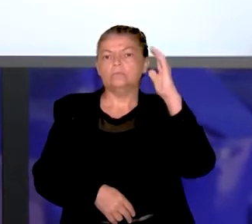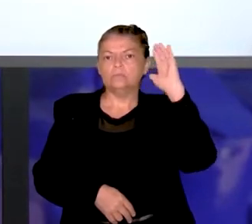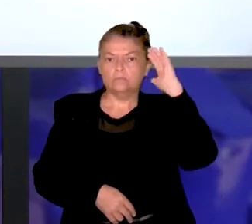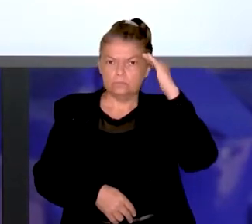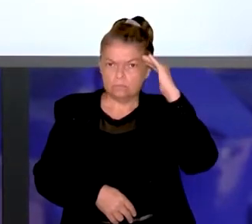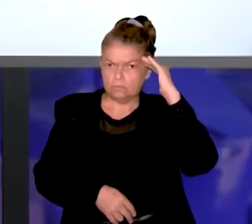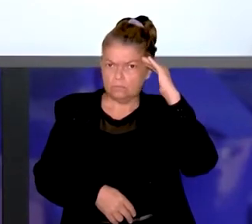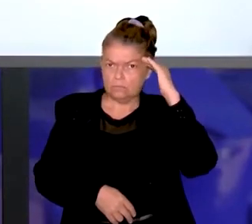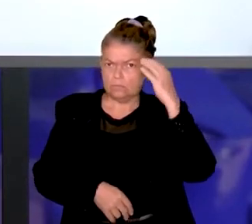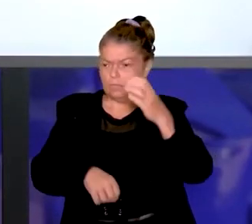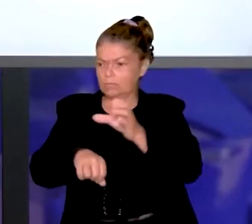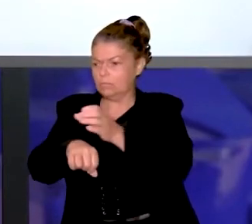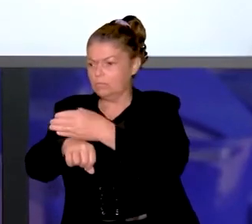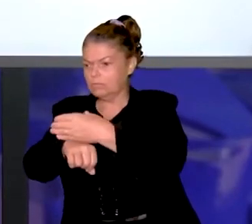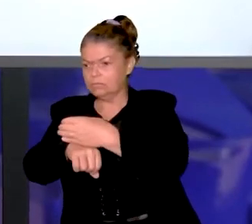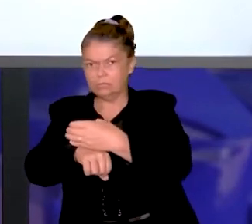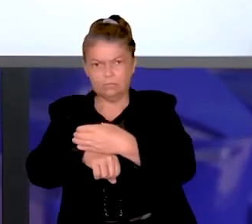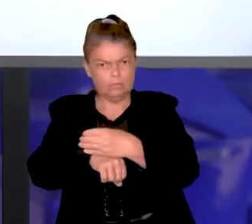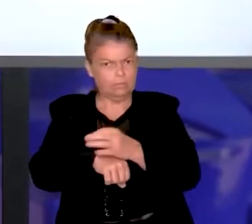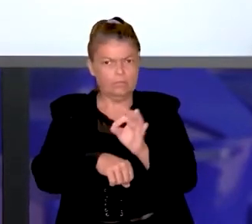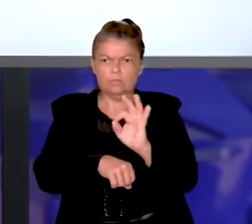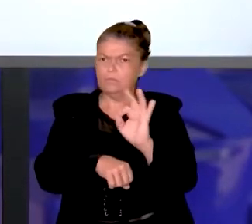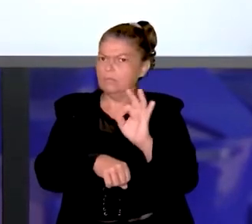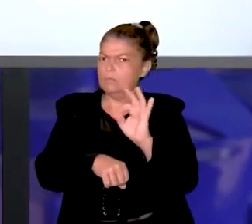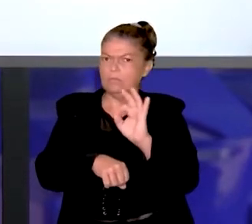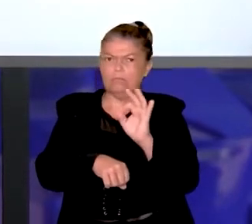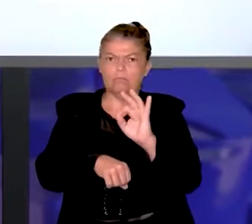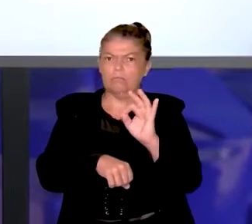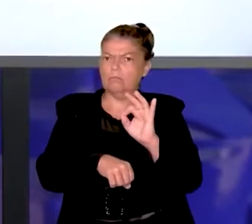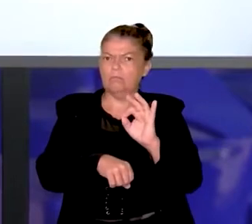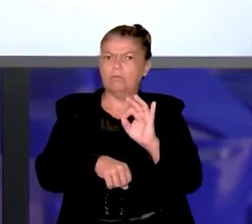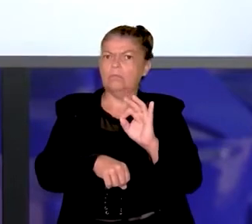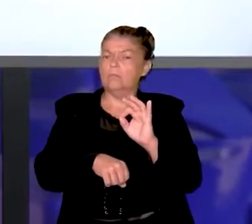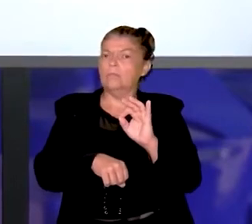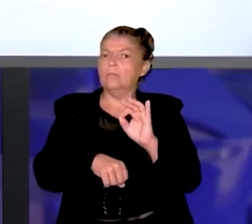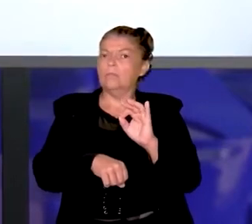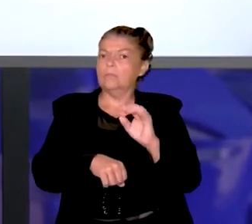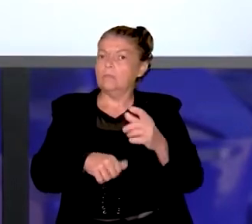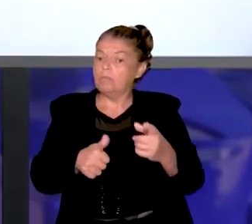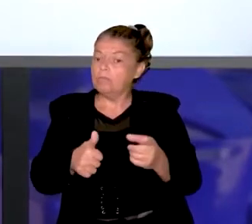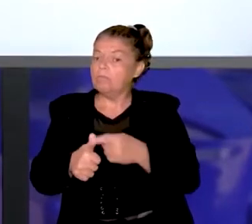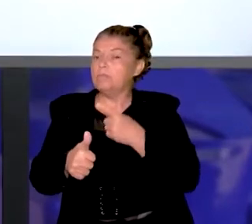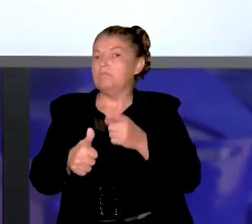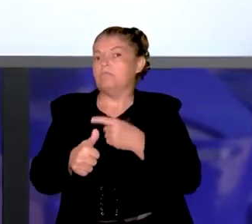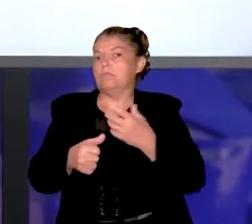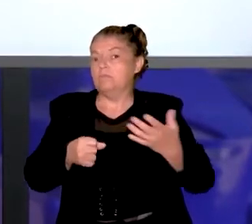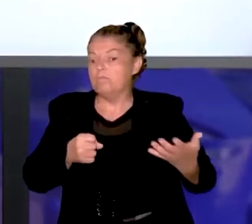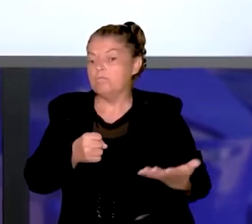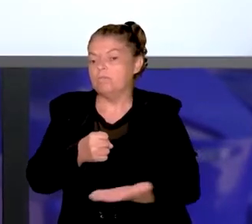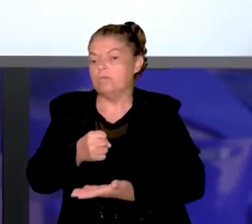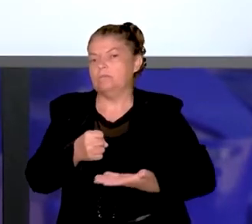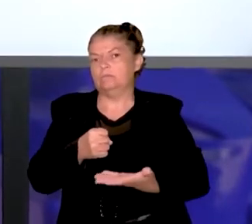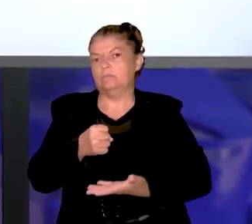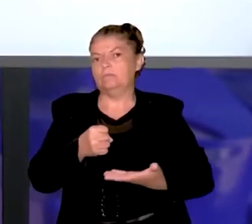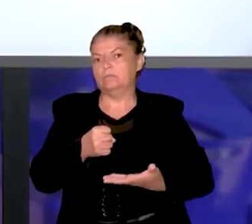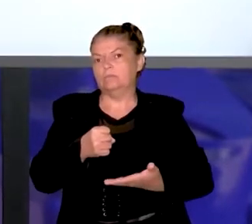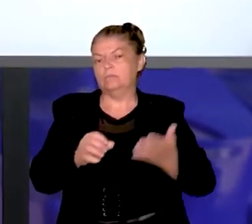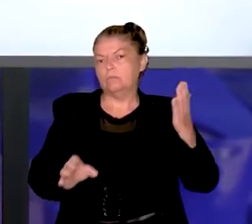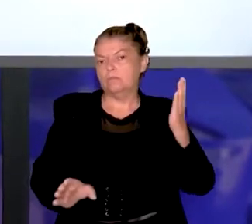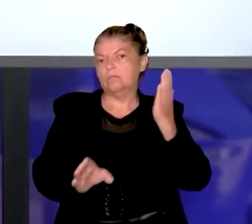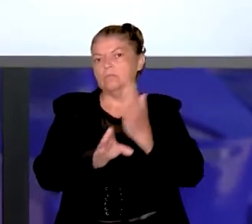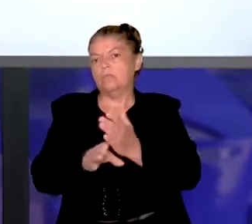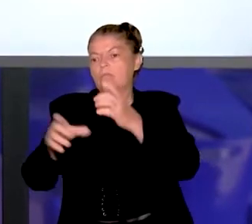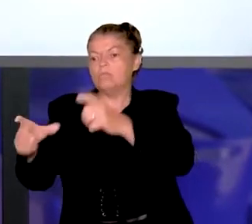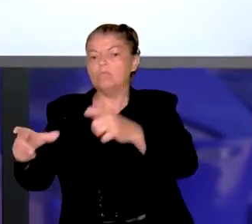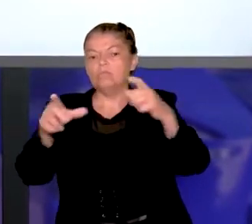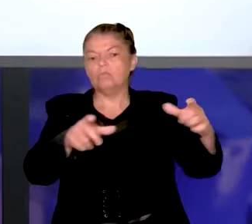sem uso de bússola primórdia, que são utilizadas até hoje ainda, são os pontos cardeais, o ponto básico de localização. Leste, oeste,